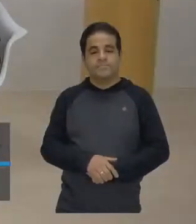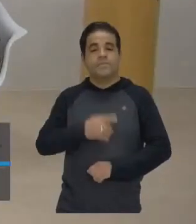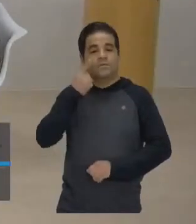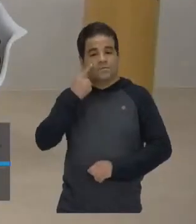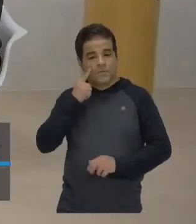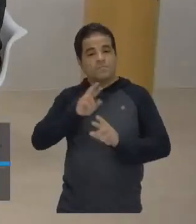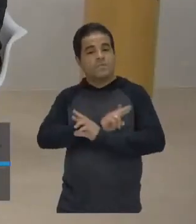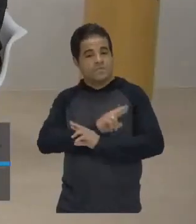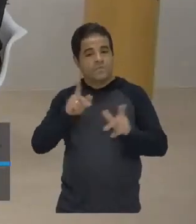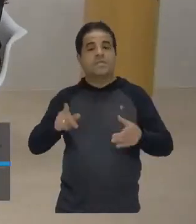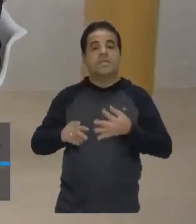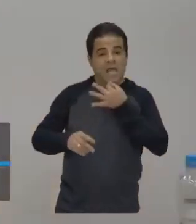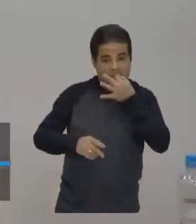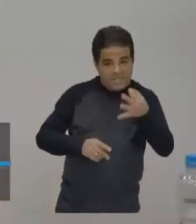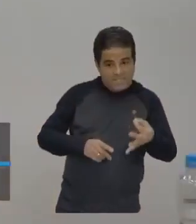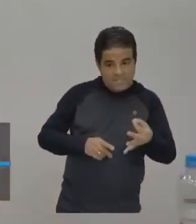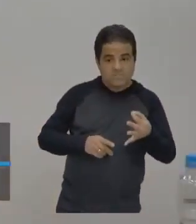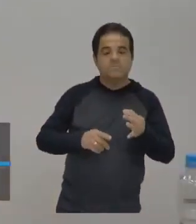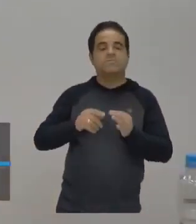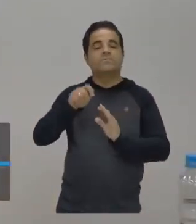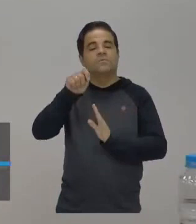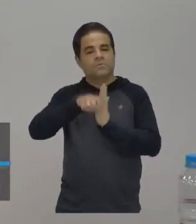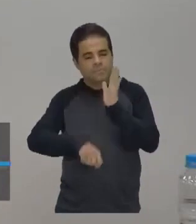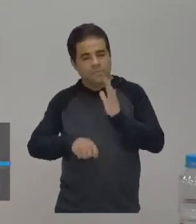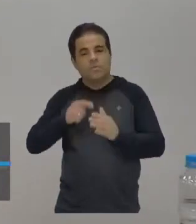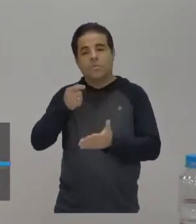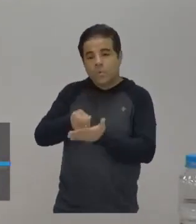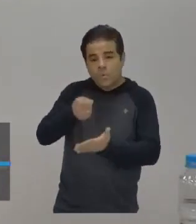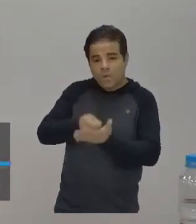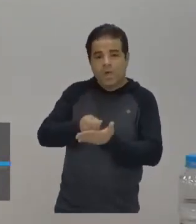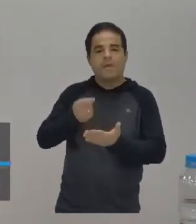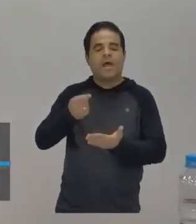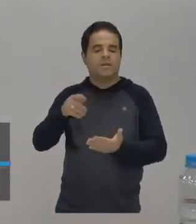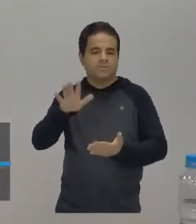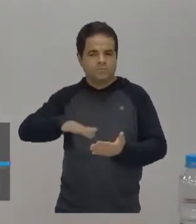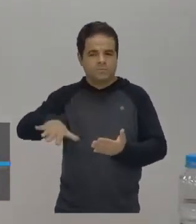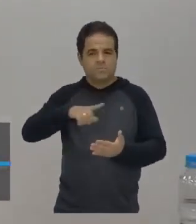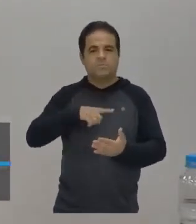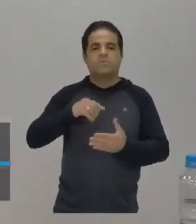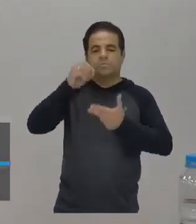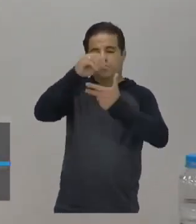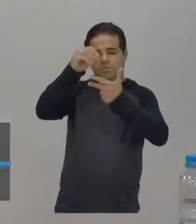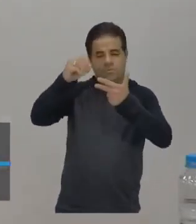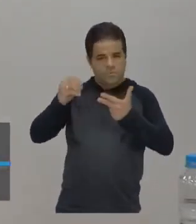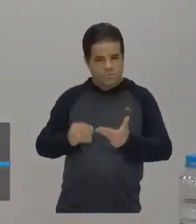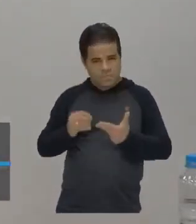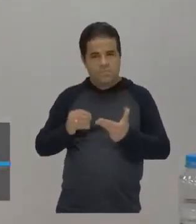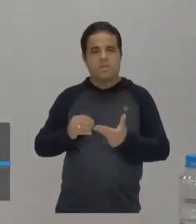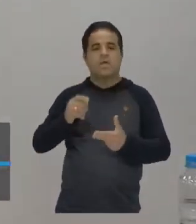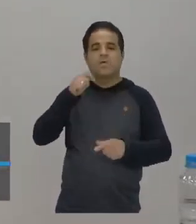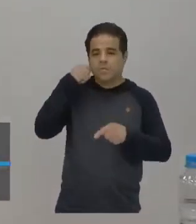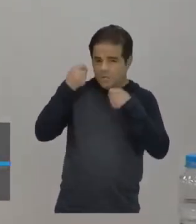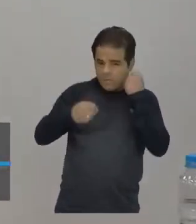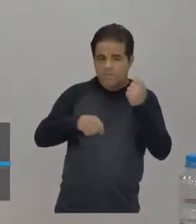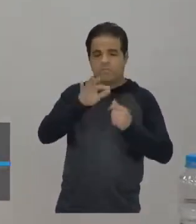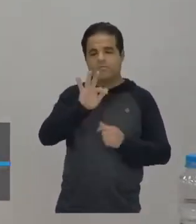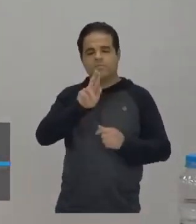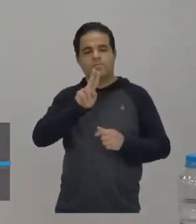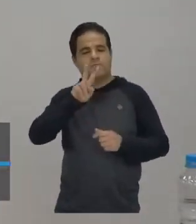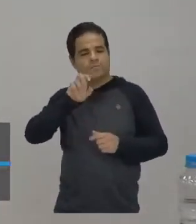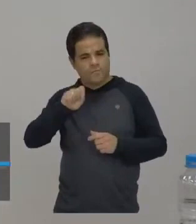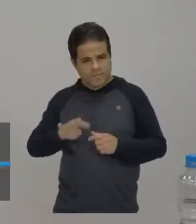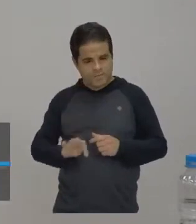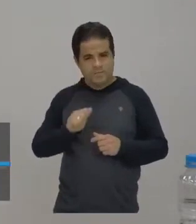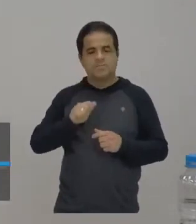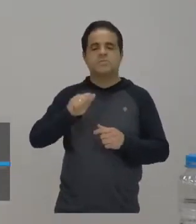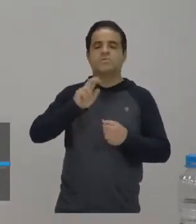de opinião de texto dissertativo, aquilo que é cobrado no Enem, por exemplo, no vestibular da FUVEST, da Unicamp.